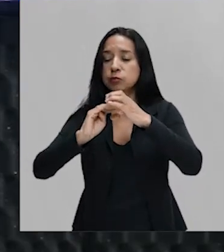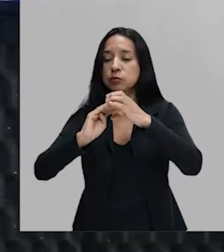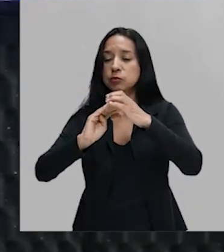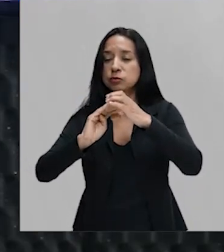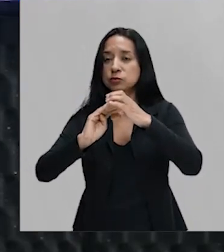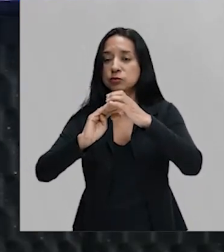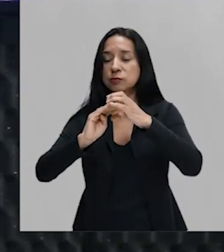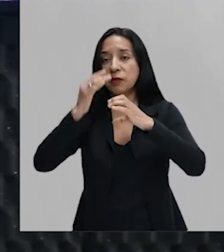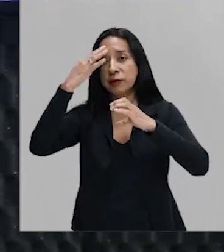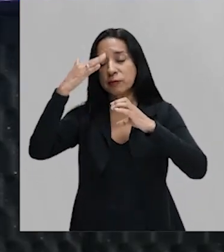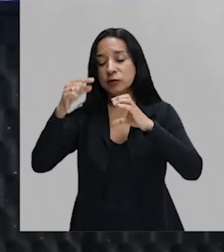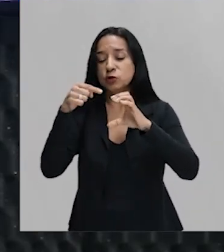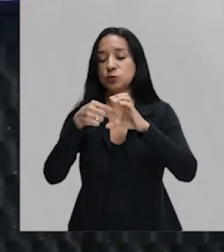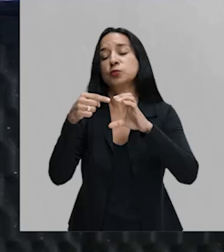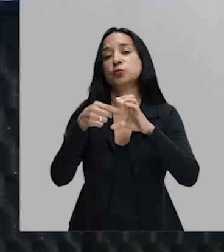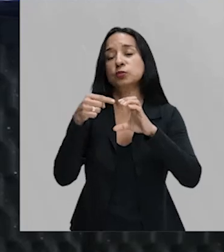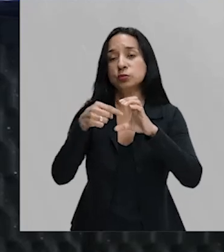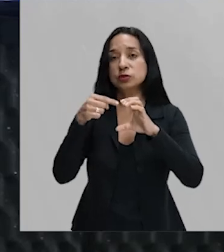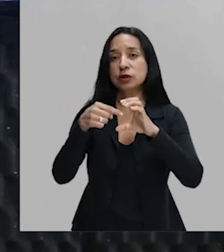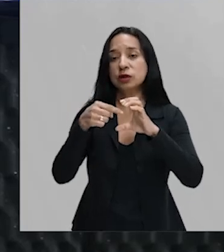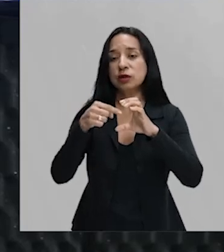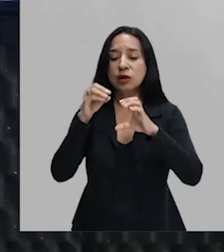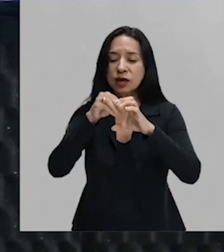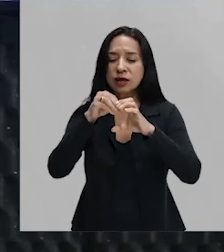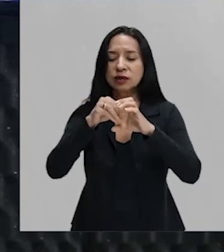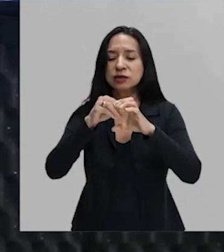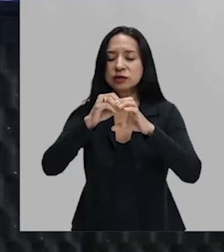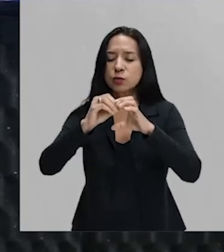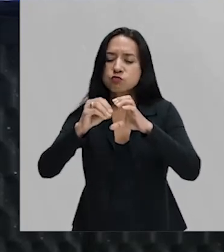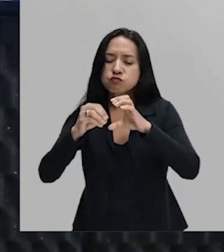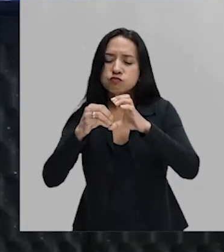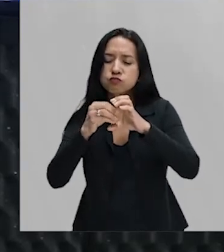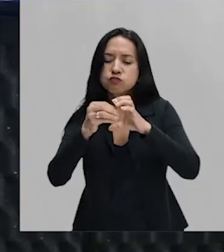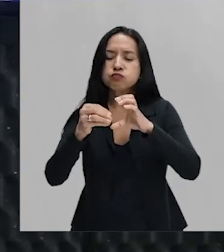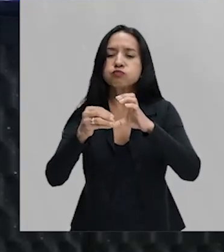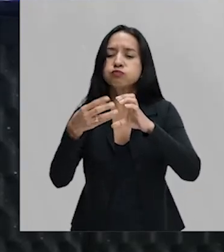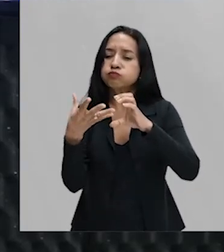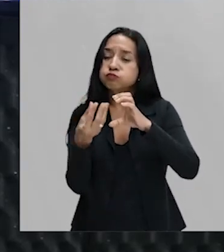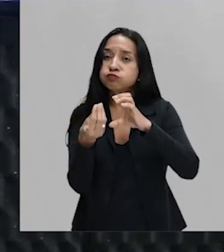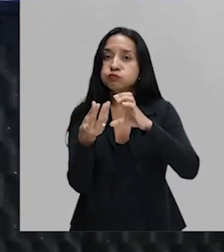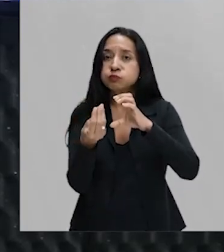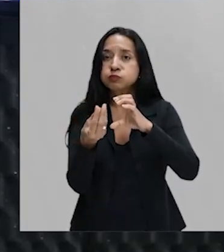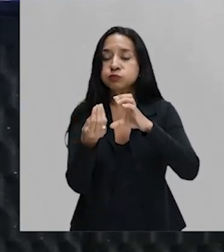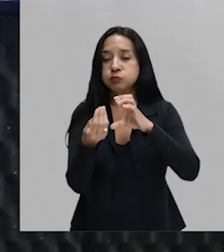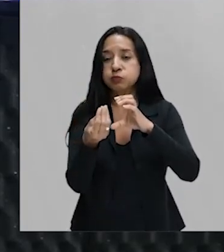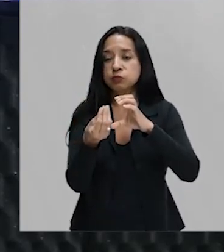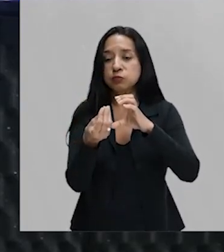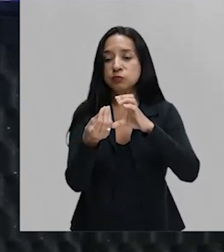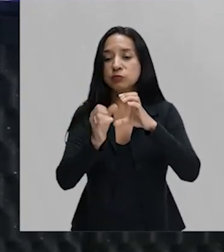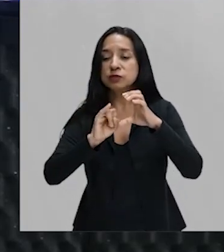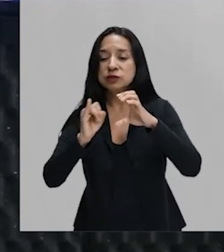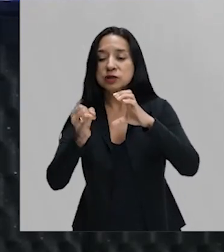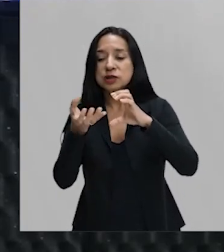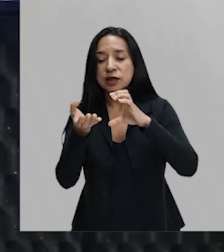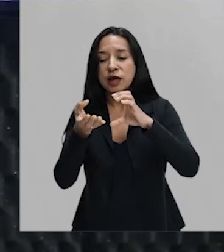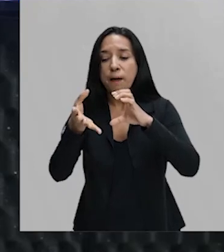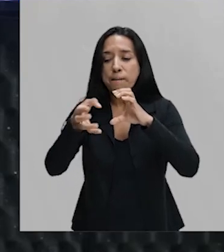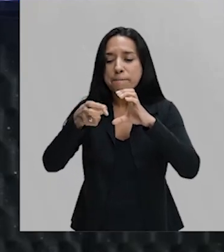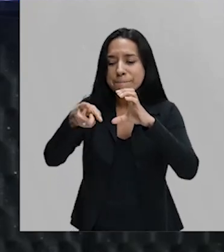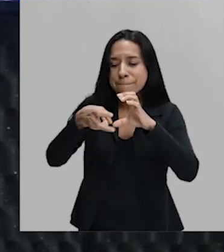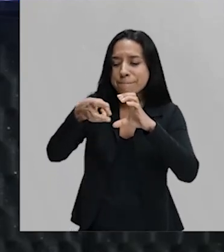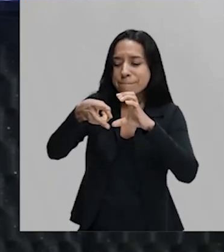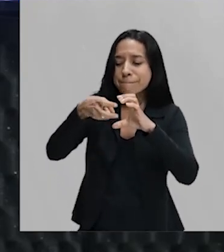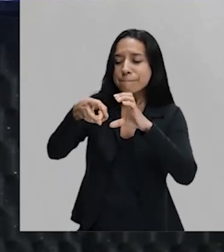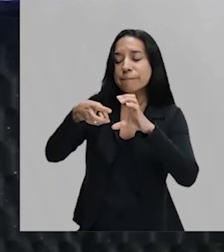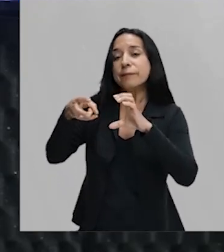Imagina uma célula que dentro dela tem bastante soluto. Então, se ela quer colocar mais desse tipo